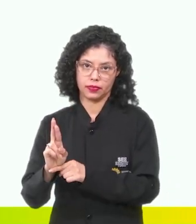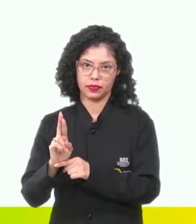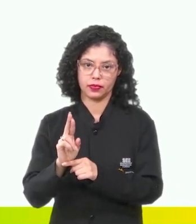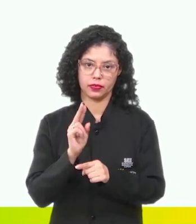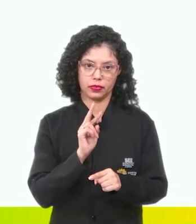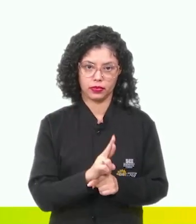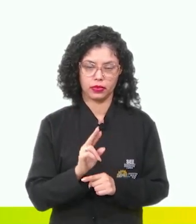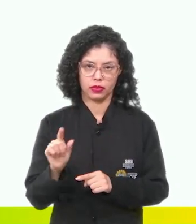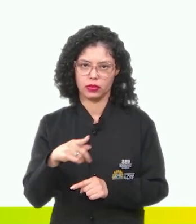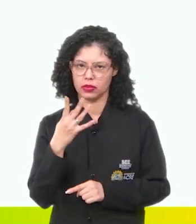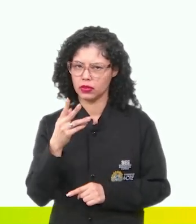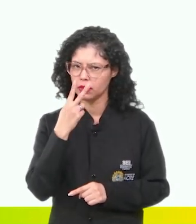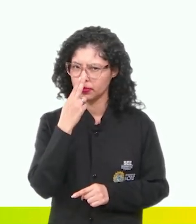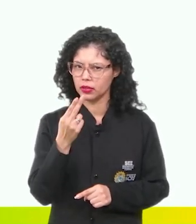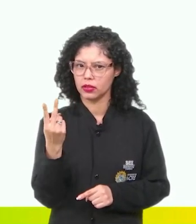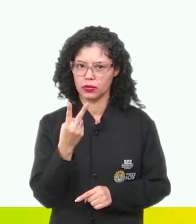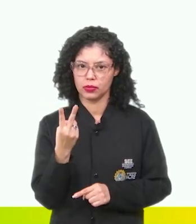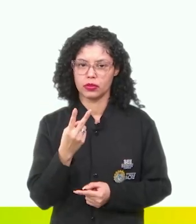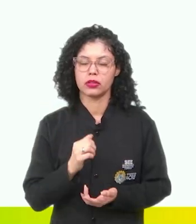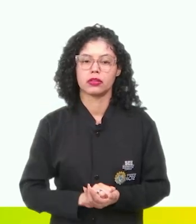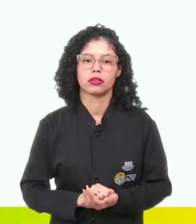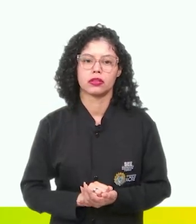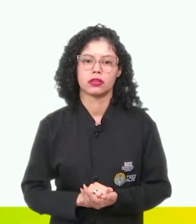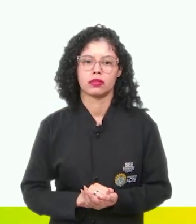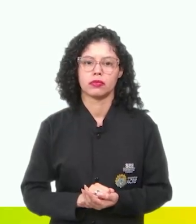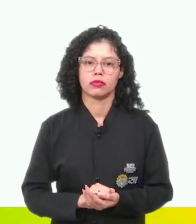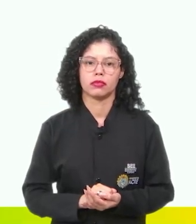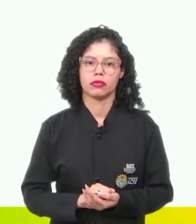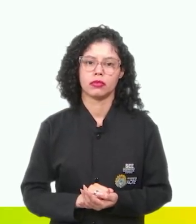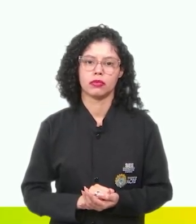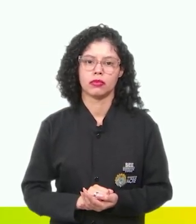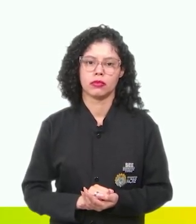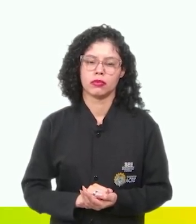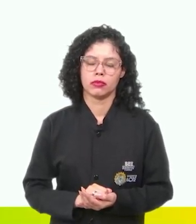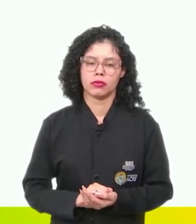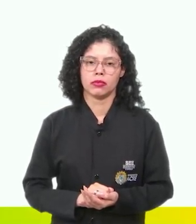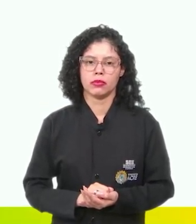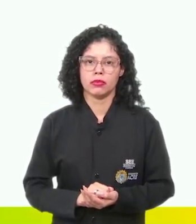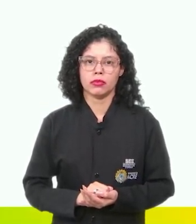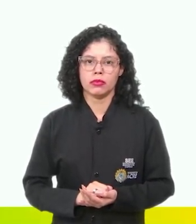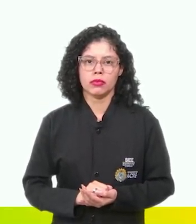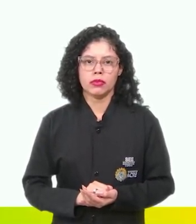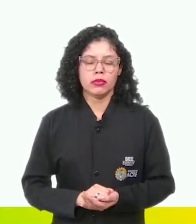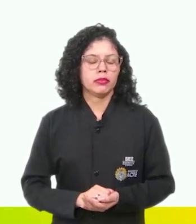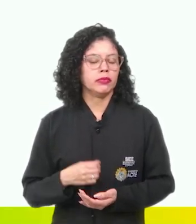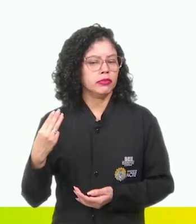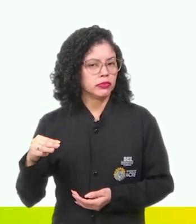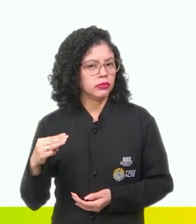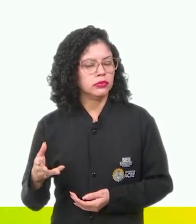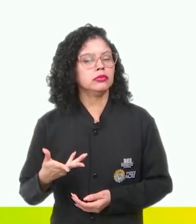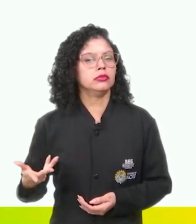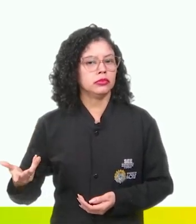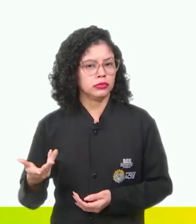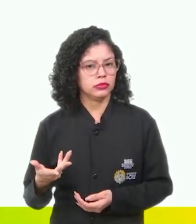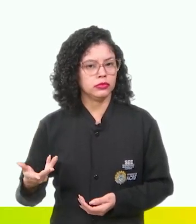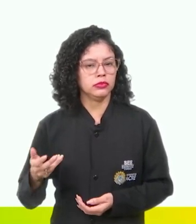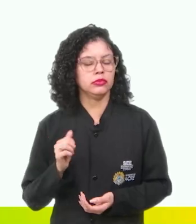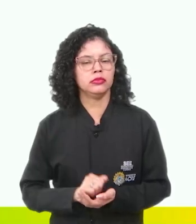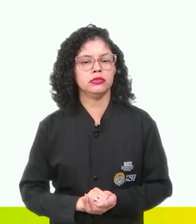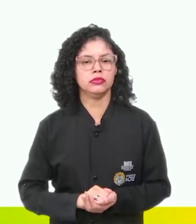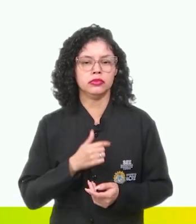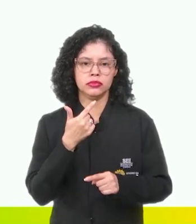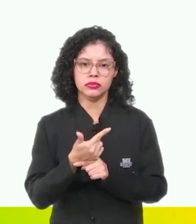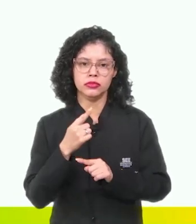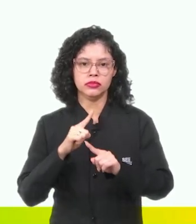Quantas vezes está aparecendo? 2 vezes. Então, eu faço aquela matemáticazinha. 2 vezes